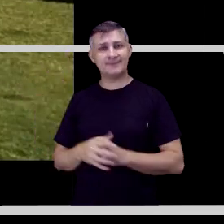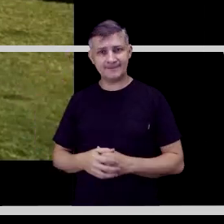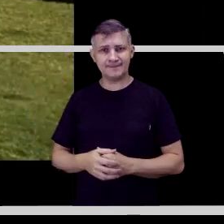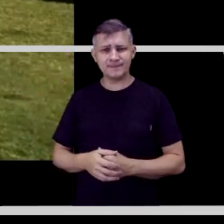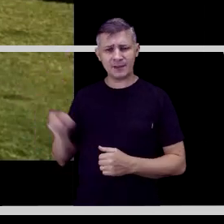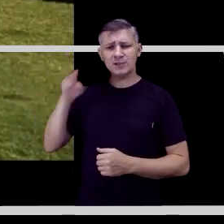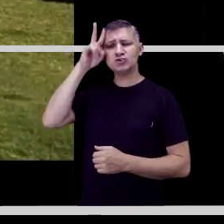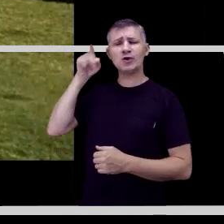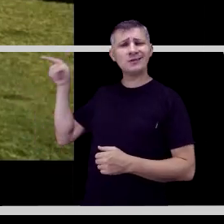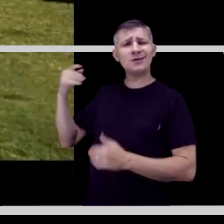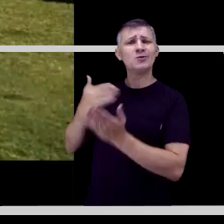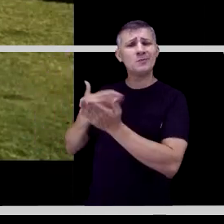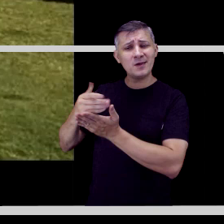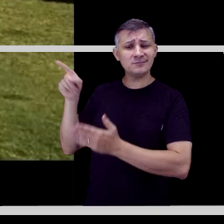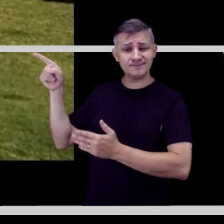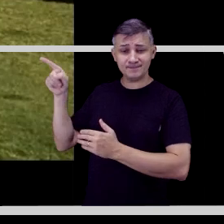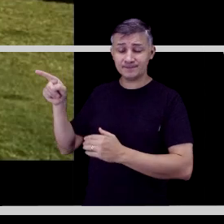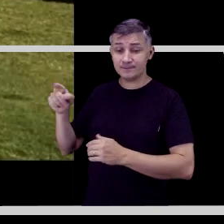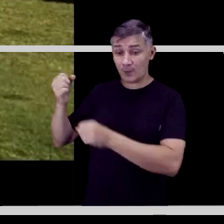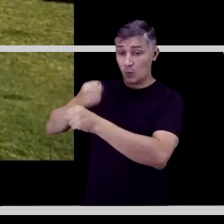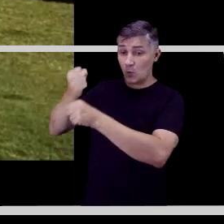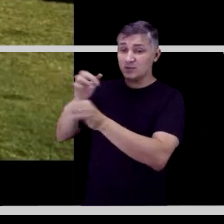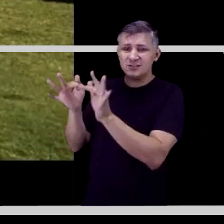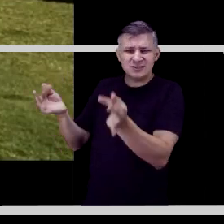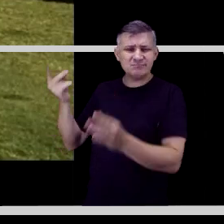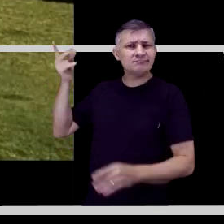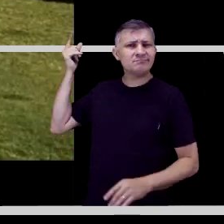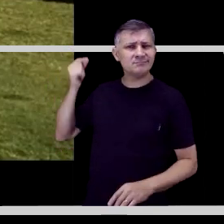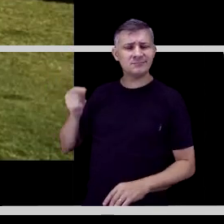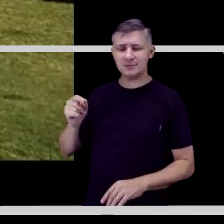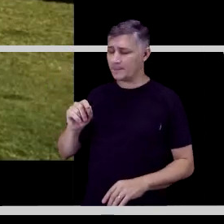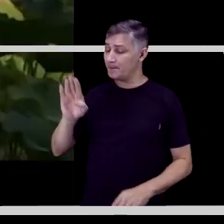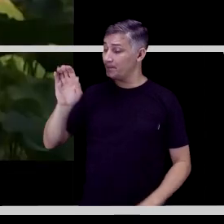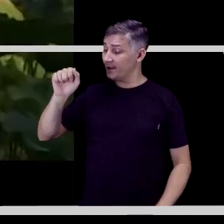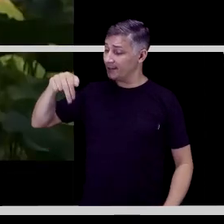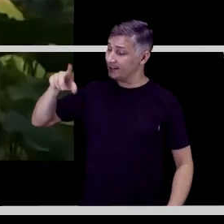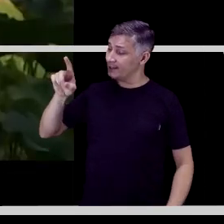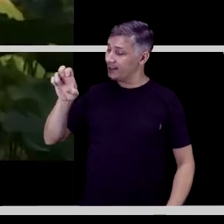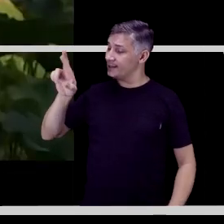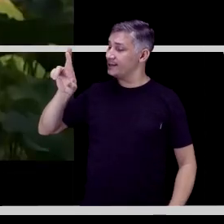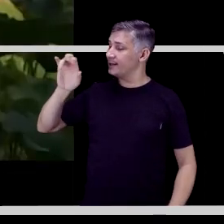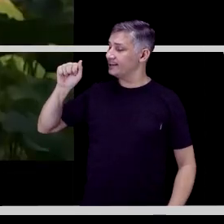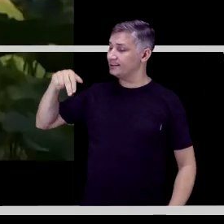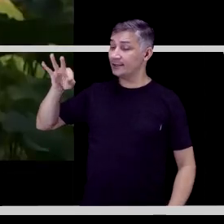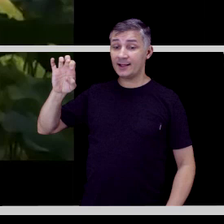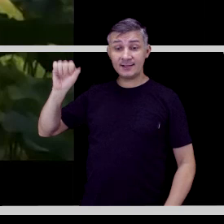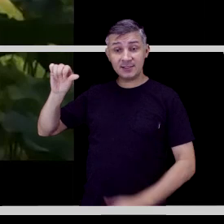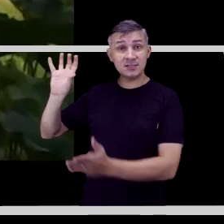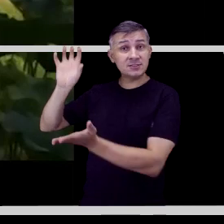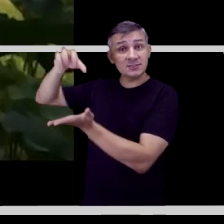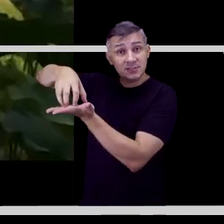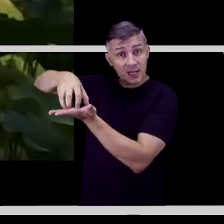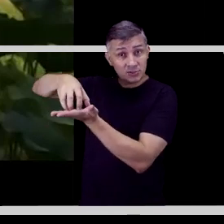e que tem um museu que tem uma relação singular também com a paisagem e também, por que não, com o tempo. A história dele começa com